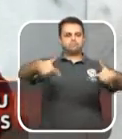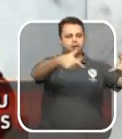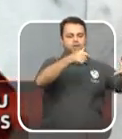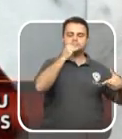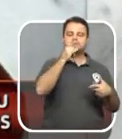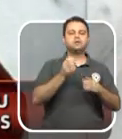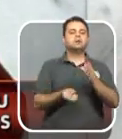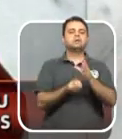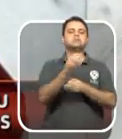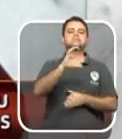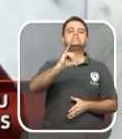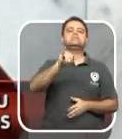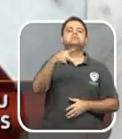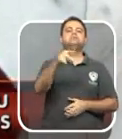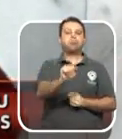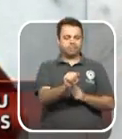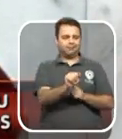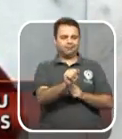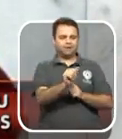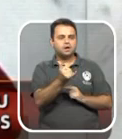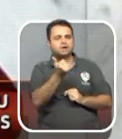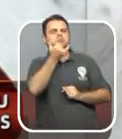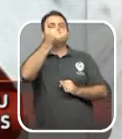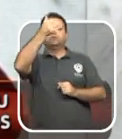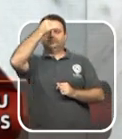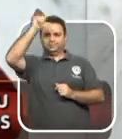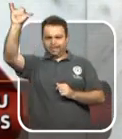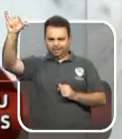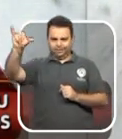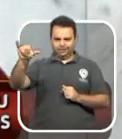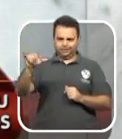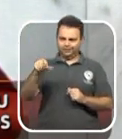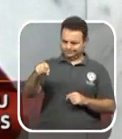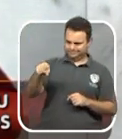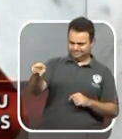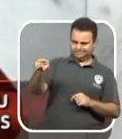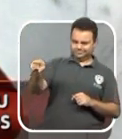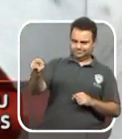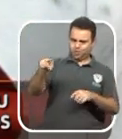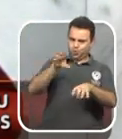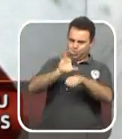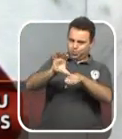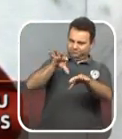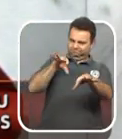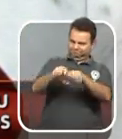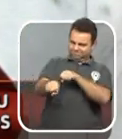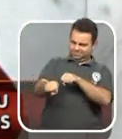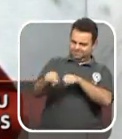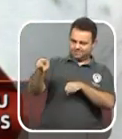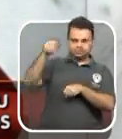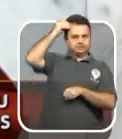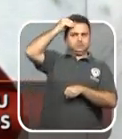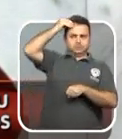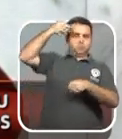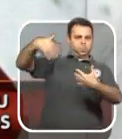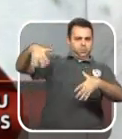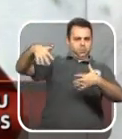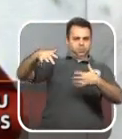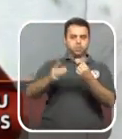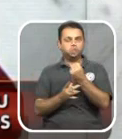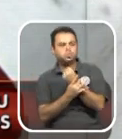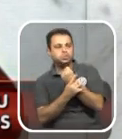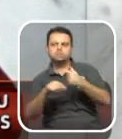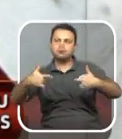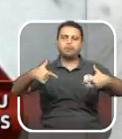aqui dos servidores. Esse prédio que o senhor comentou é o arquivo, né, da Câmara. Teve um trabalho extenso também de